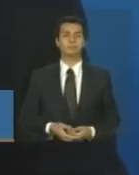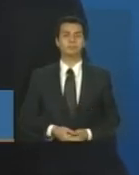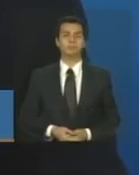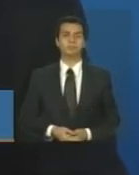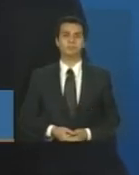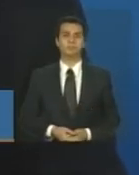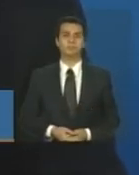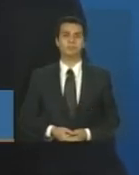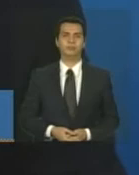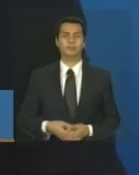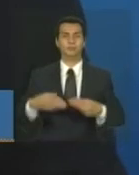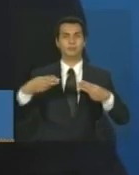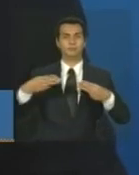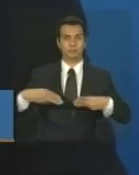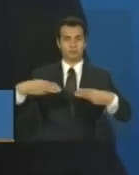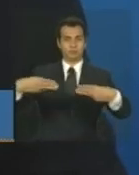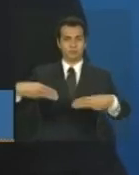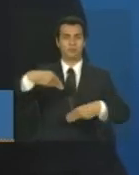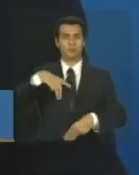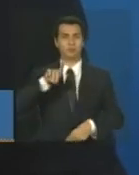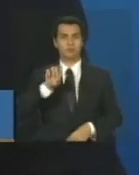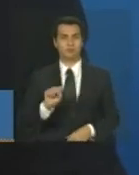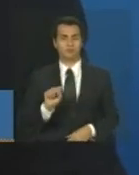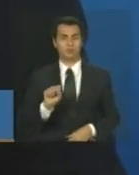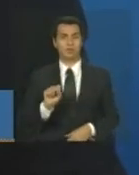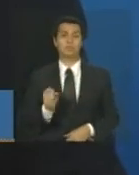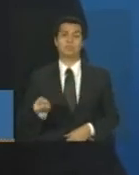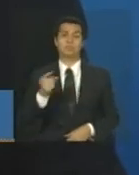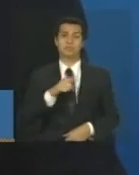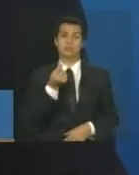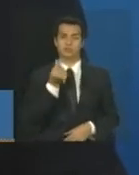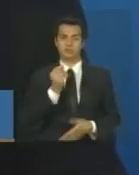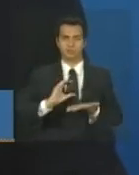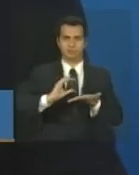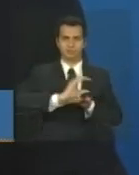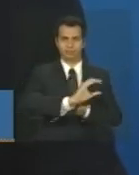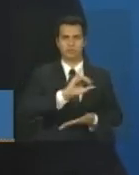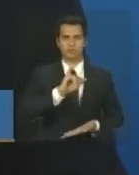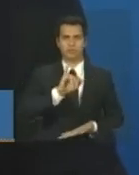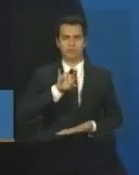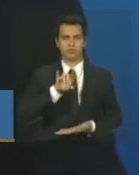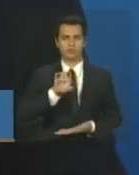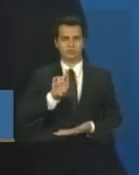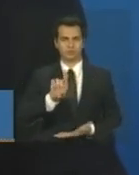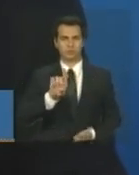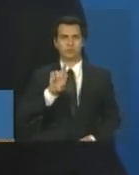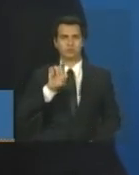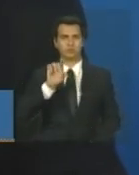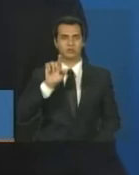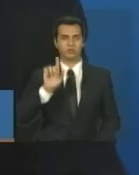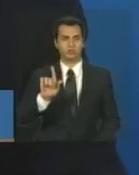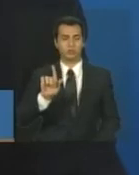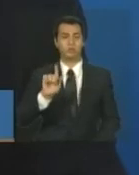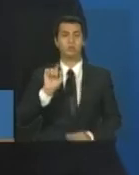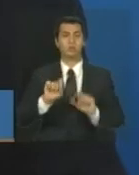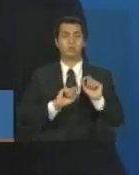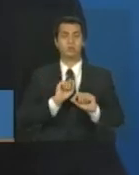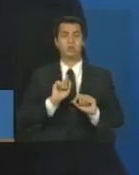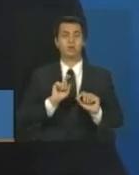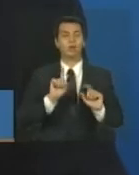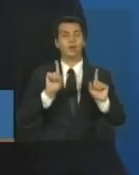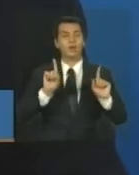isso para o ministério já houve a prestação de conta e no entanto no entanto a execução do recurso